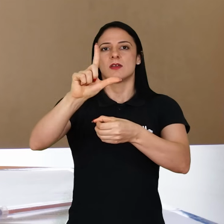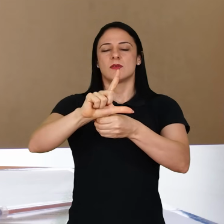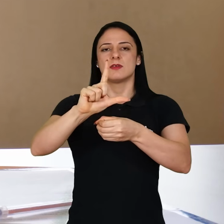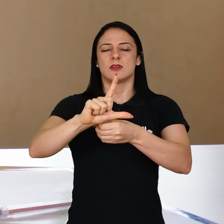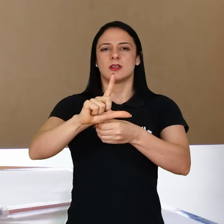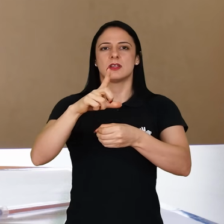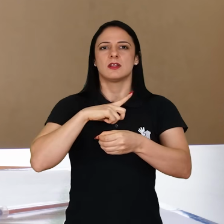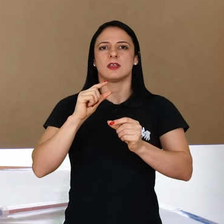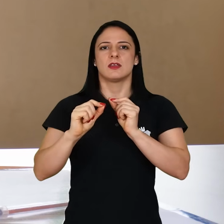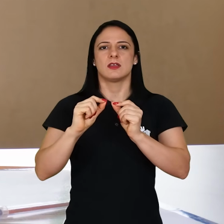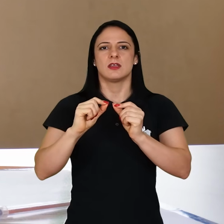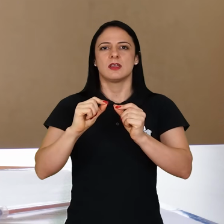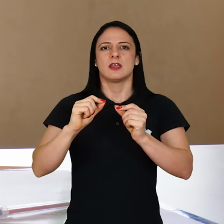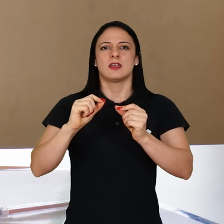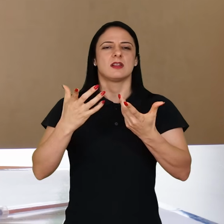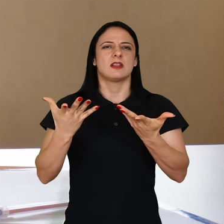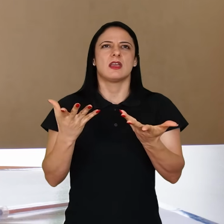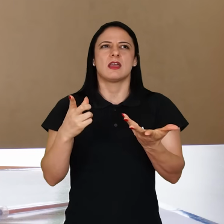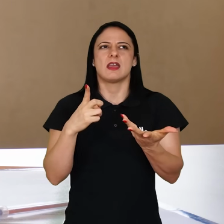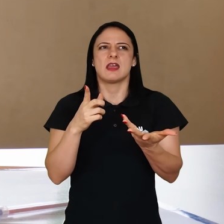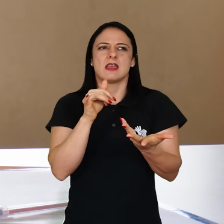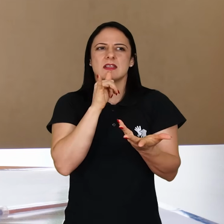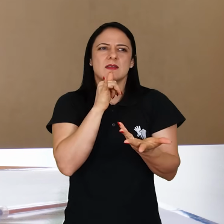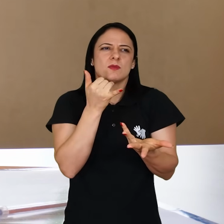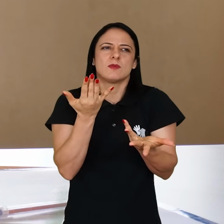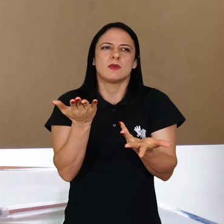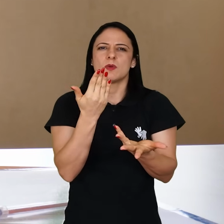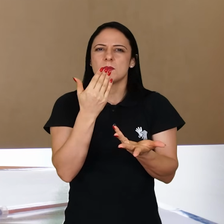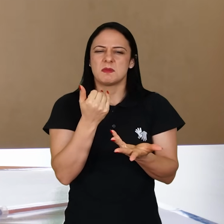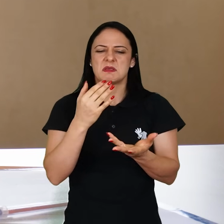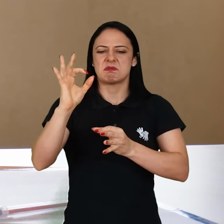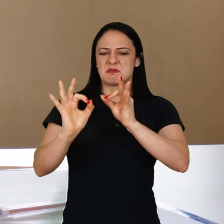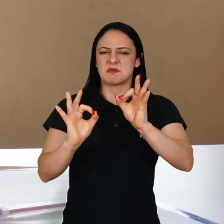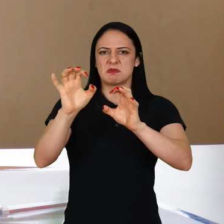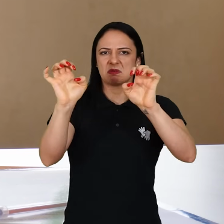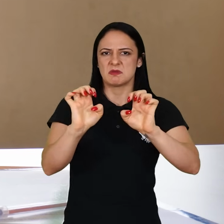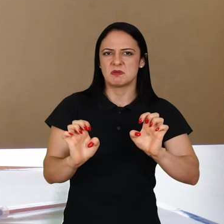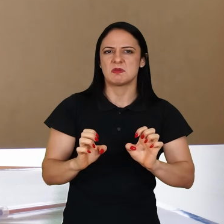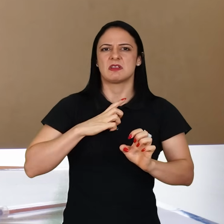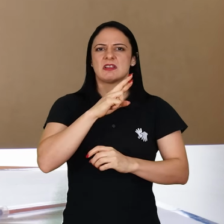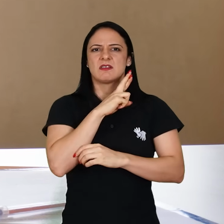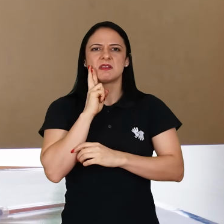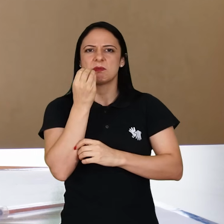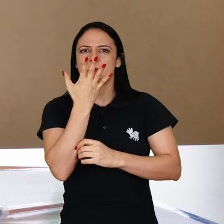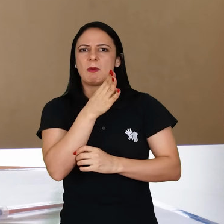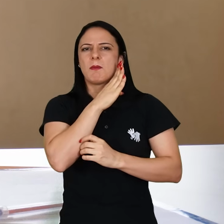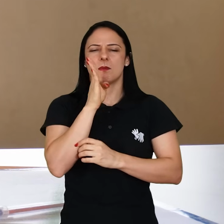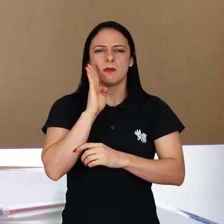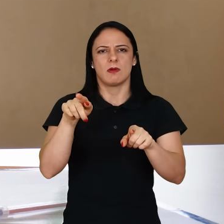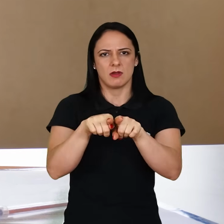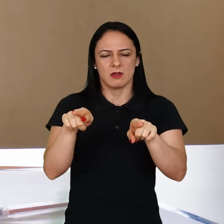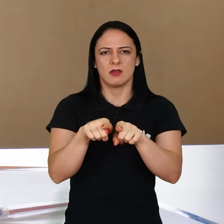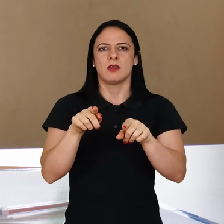tem uma malha gastronômica, se é que a gente pode usar essa terminologia, muito bem estruturada, com bons restaurantes, bons